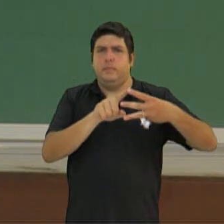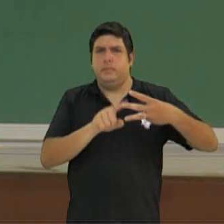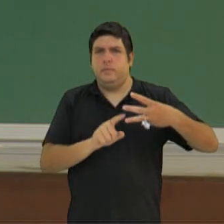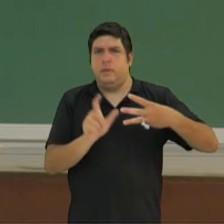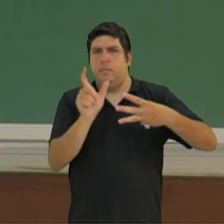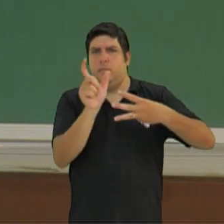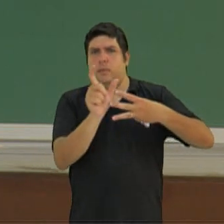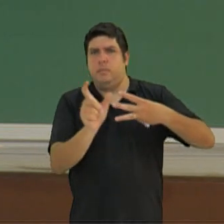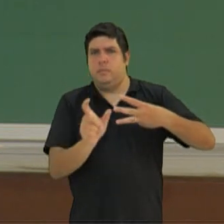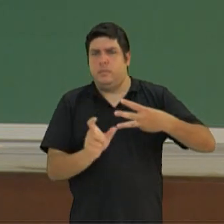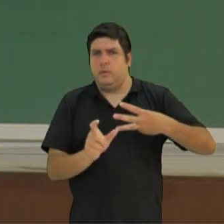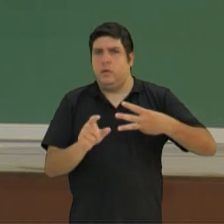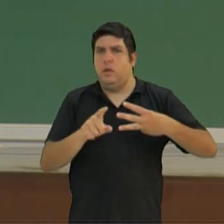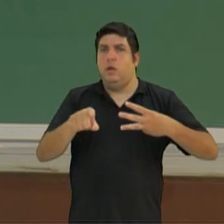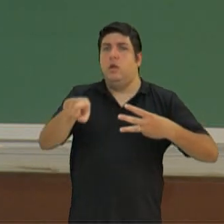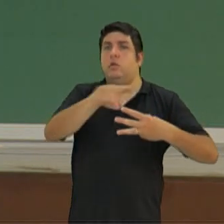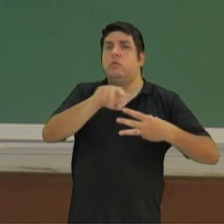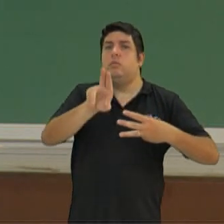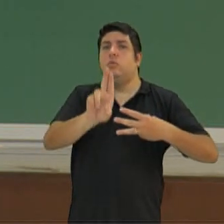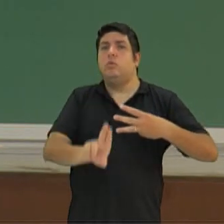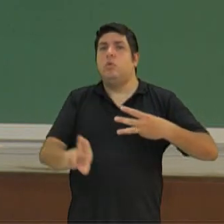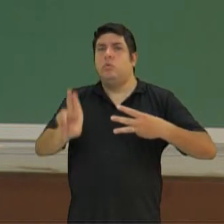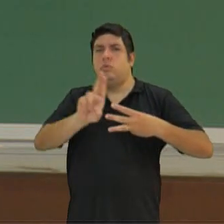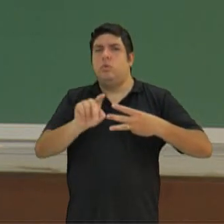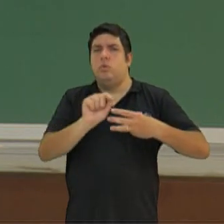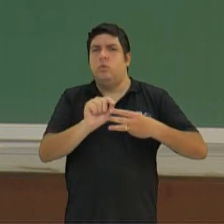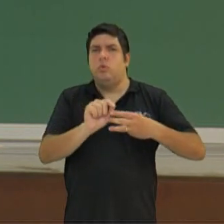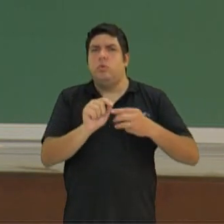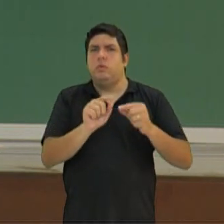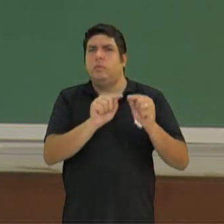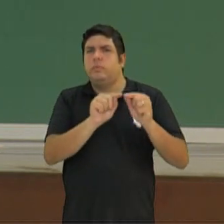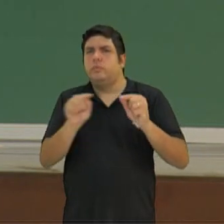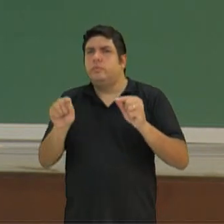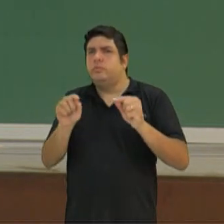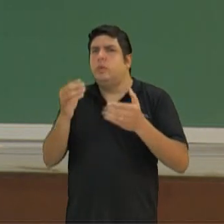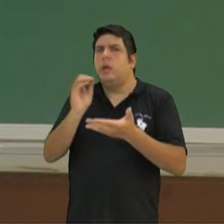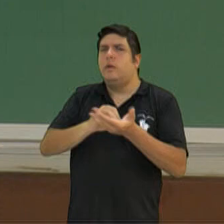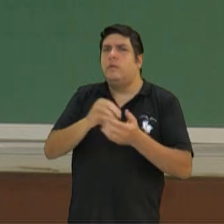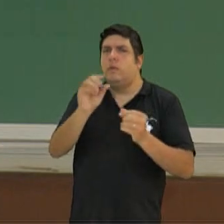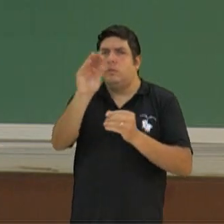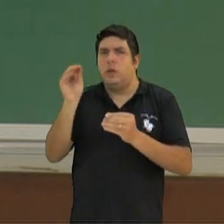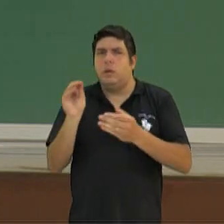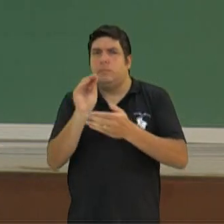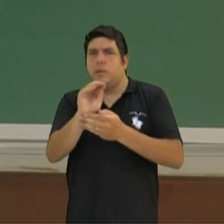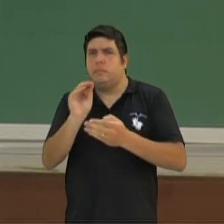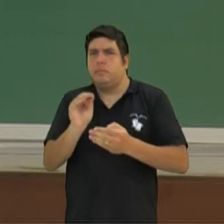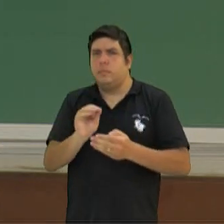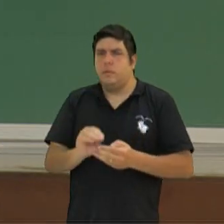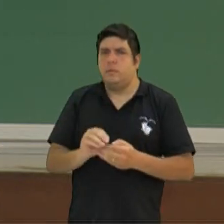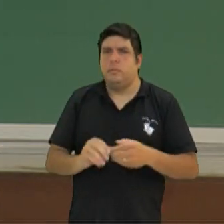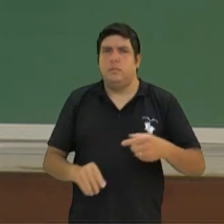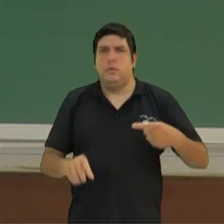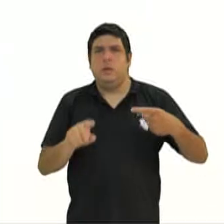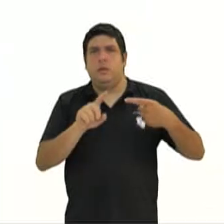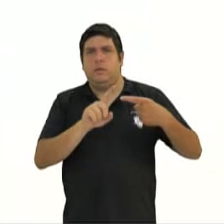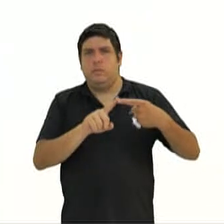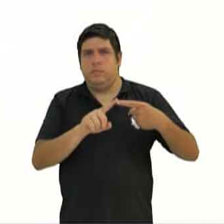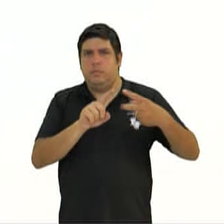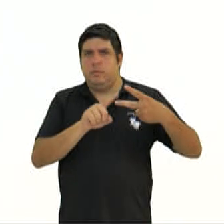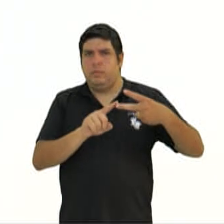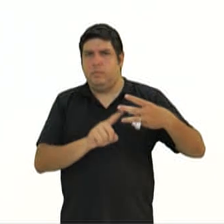irão utilizar para preencher as lacunas aqui do nosso texto. São elas as palavras